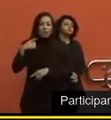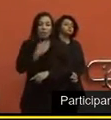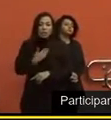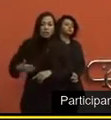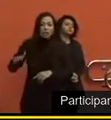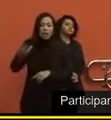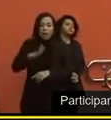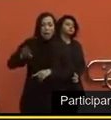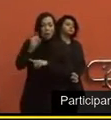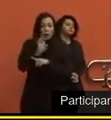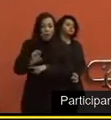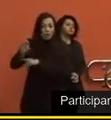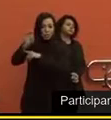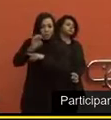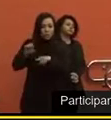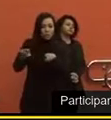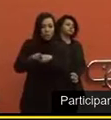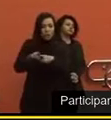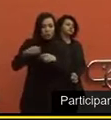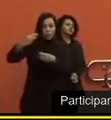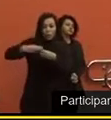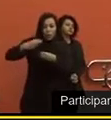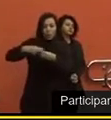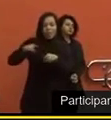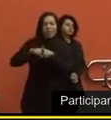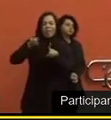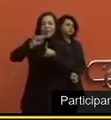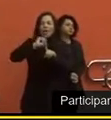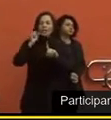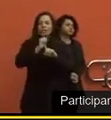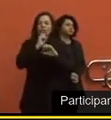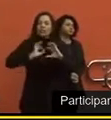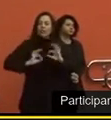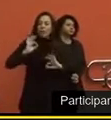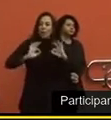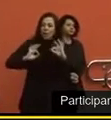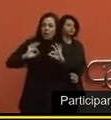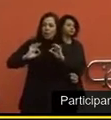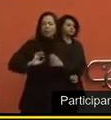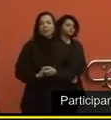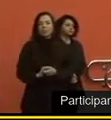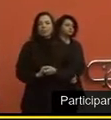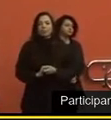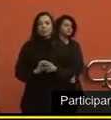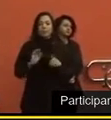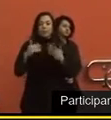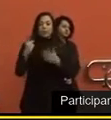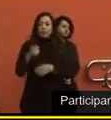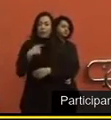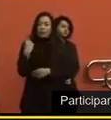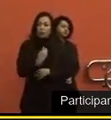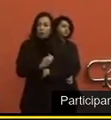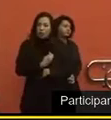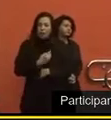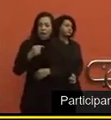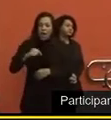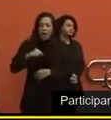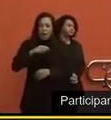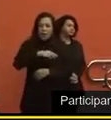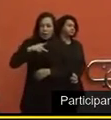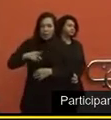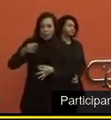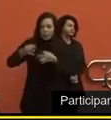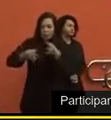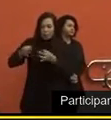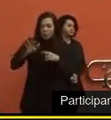a nível estadual e municipal e com a sociedade civil organizada. Enquanto integrante dessa instituição permanente de promoção